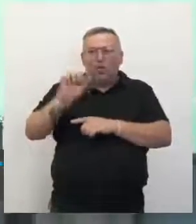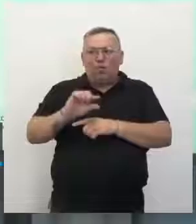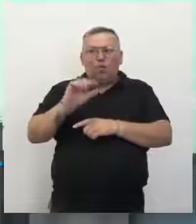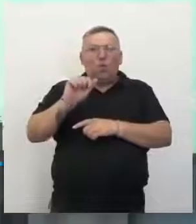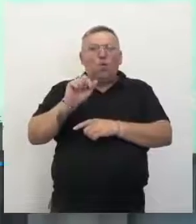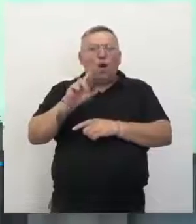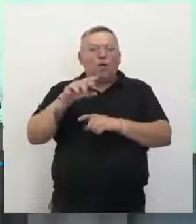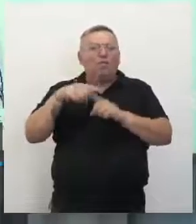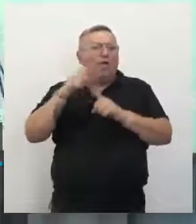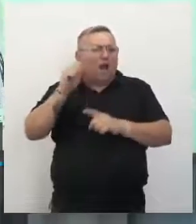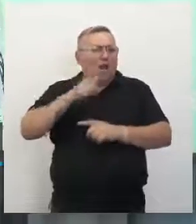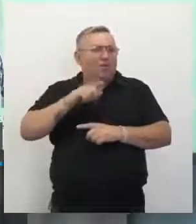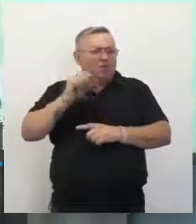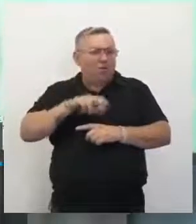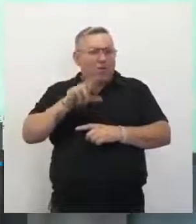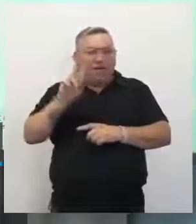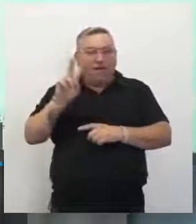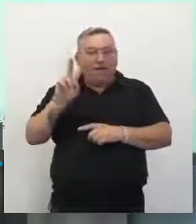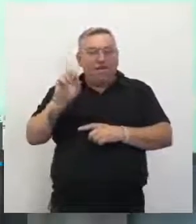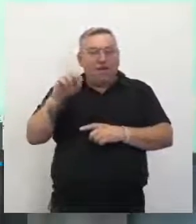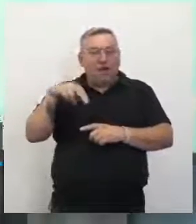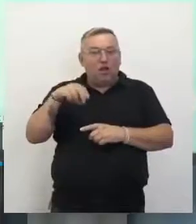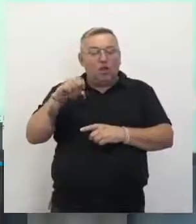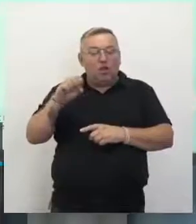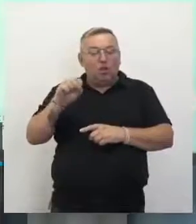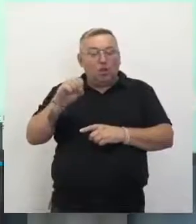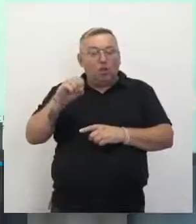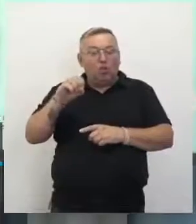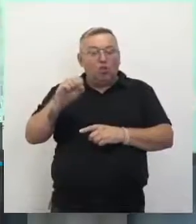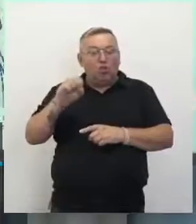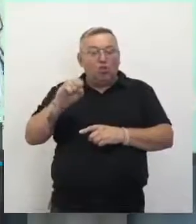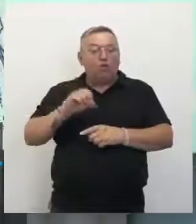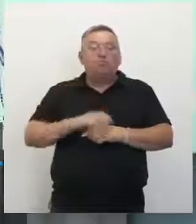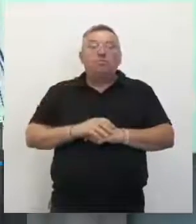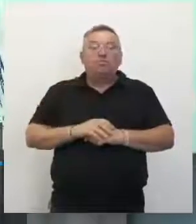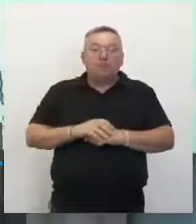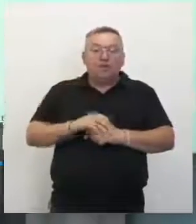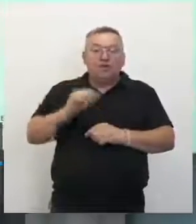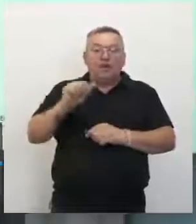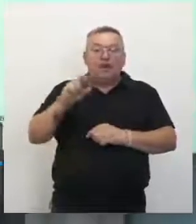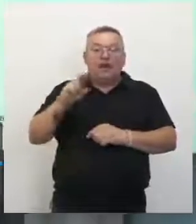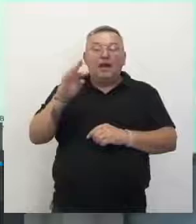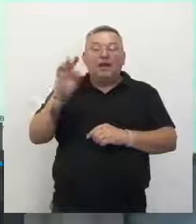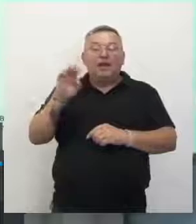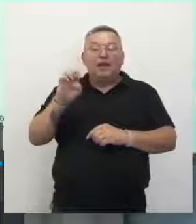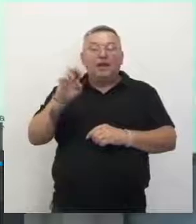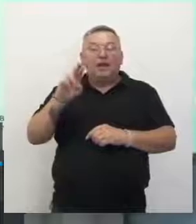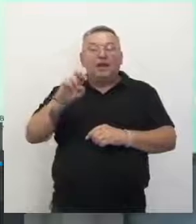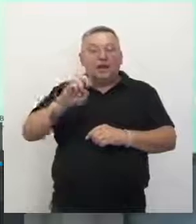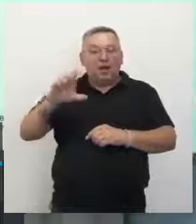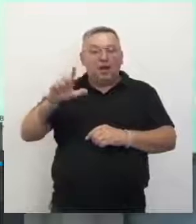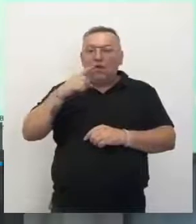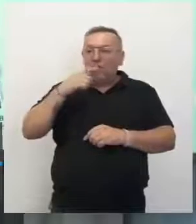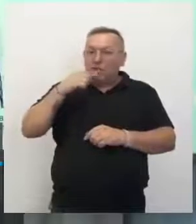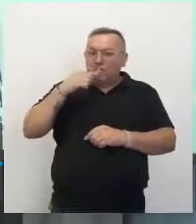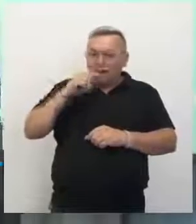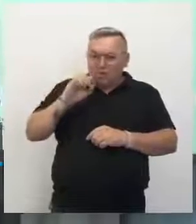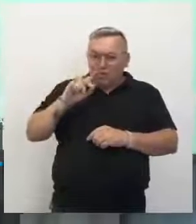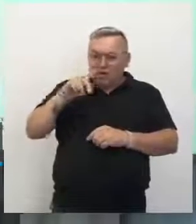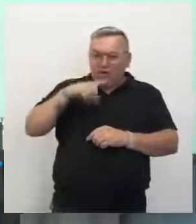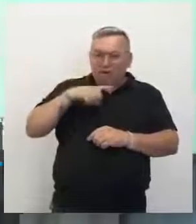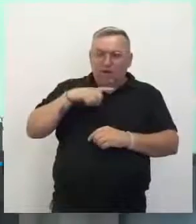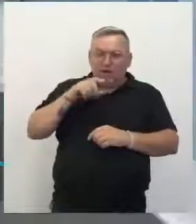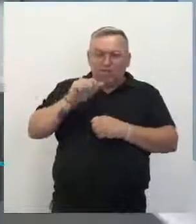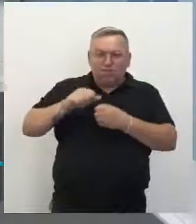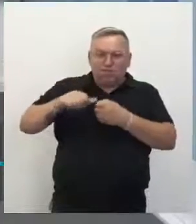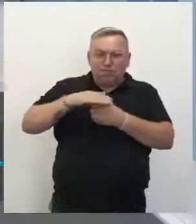que é o azulzinho é o venoso, tá bom? E o arterial é o vermelhinho, que é o que está rico em oxigênio. Tudo bem? Fazendo